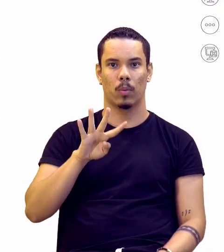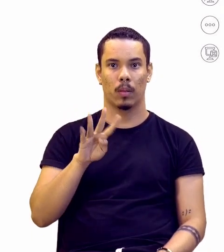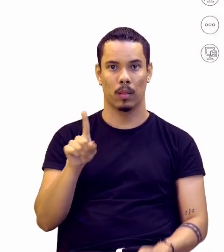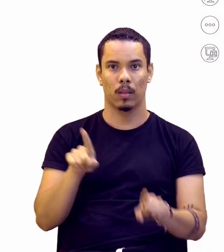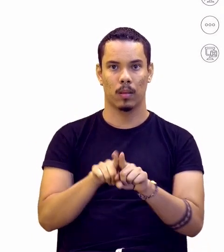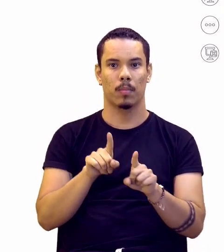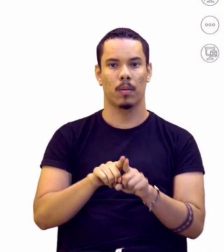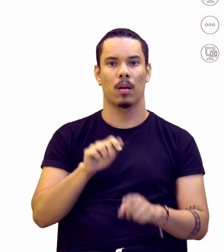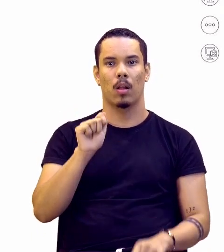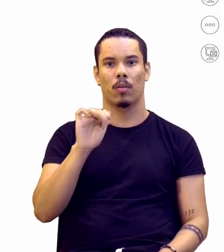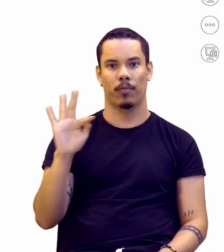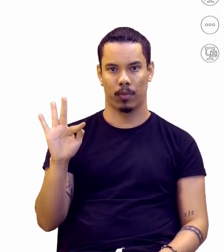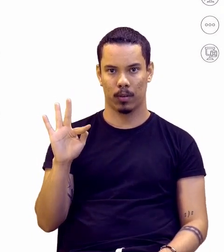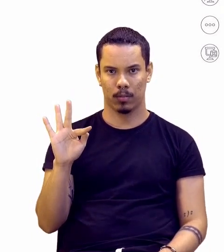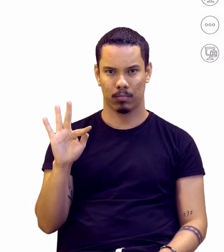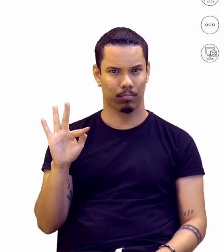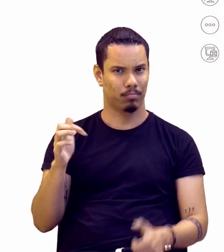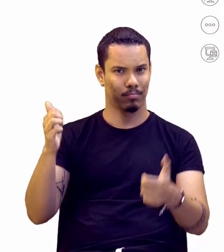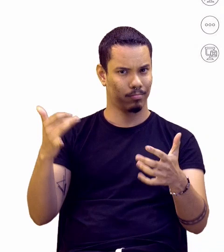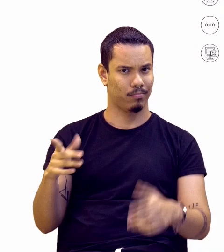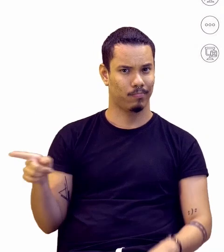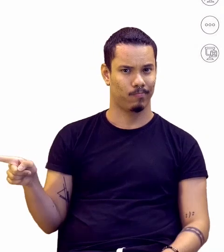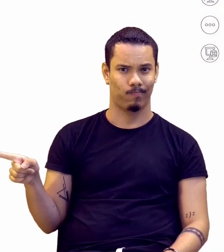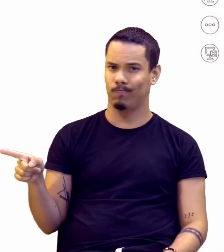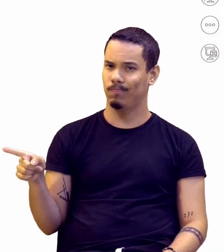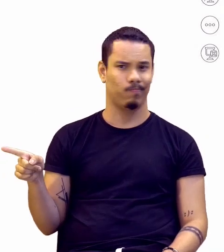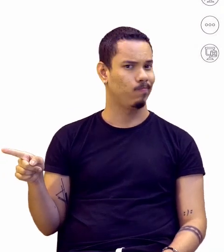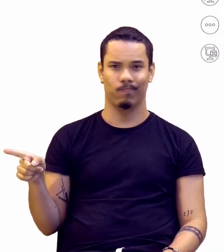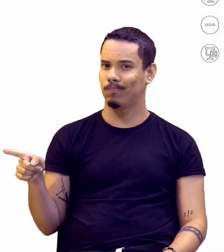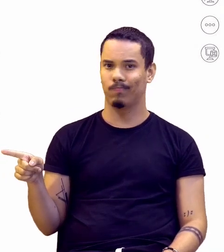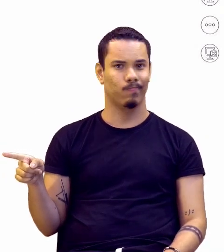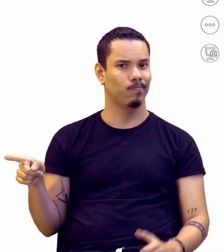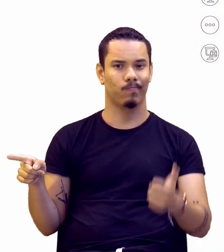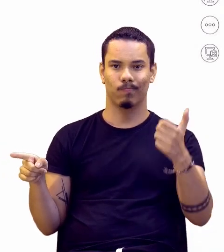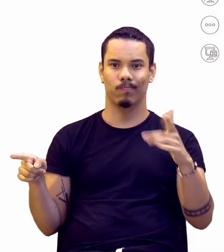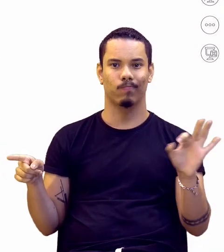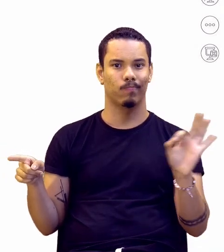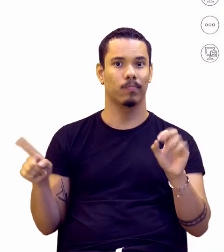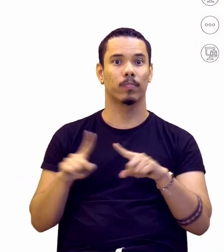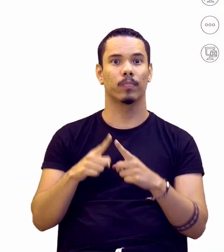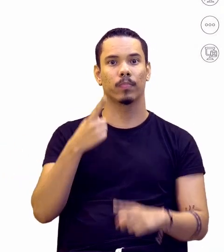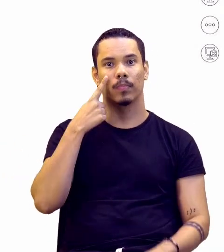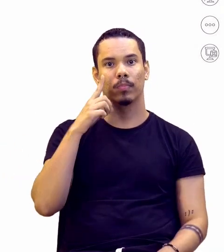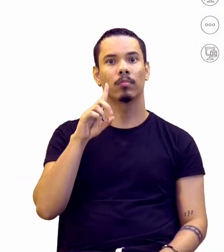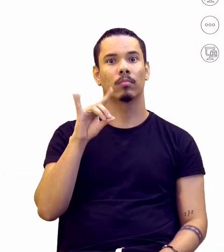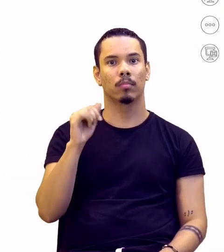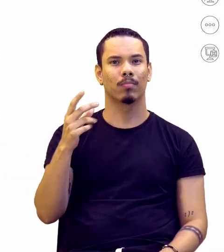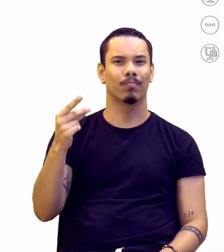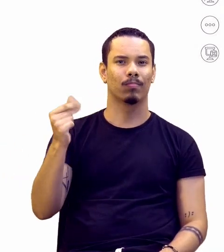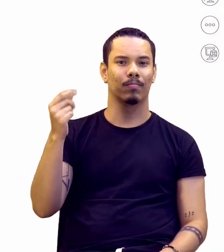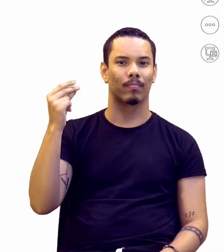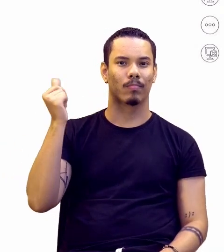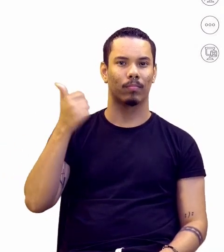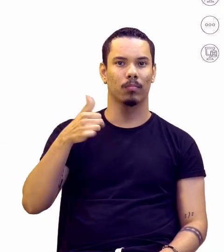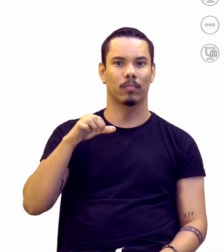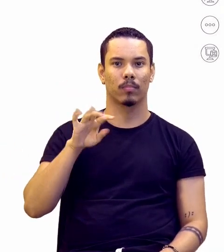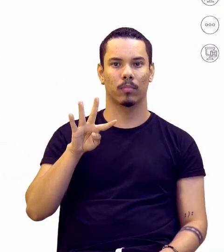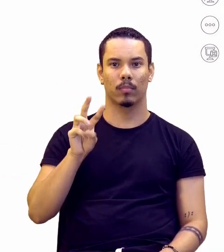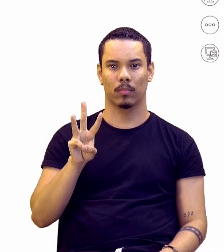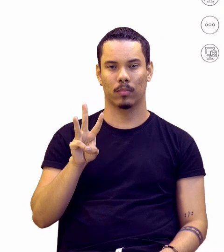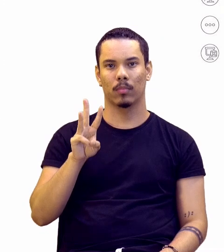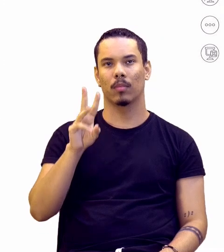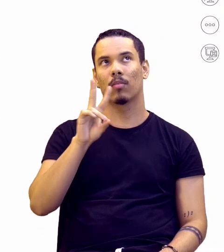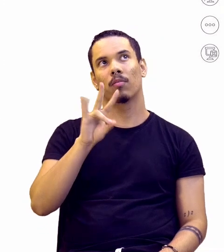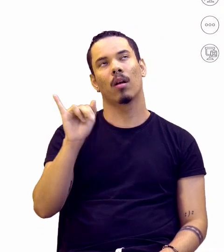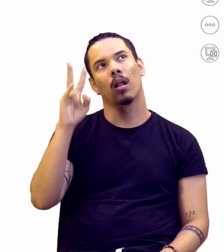Ferreira. Falamos de Aloysio Ferreira? Falamos. Falamos. Mas olha só a data. Está muito antigo aqui. O nosso querido aluno vai relembrar.